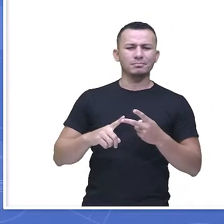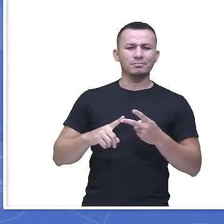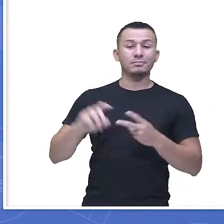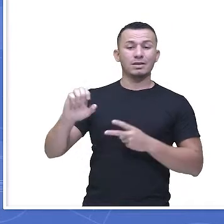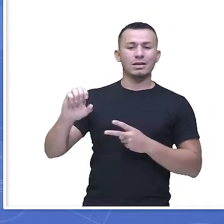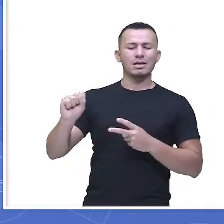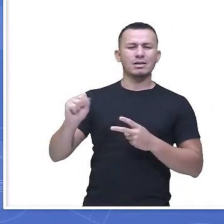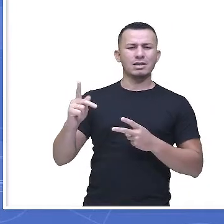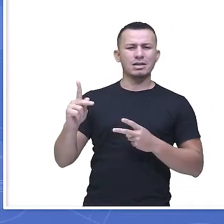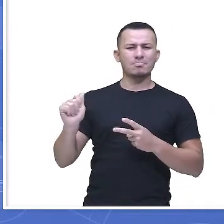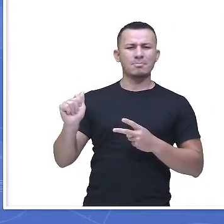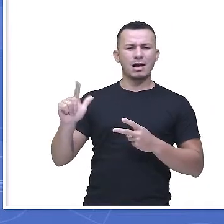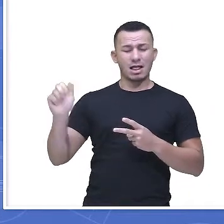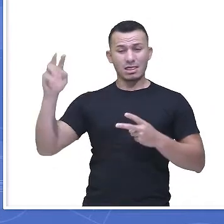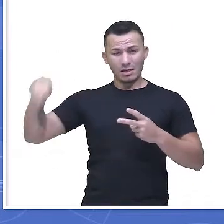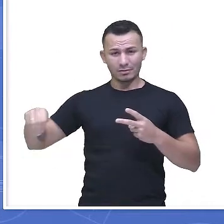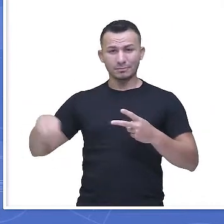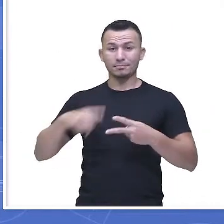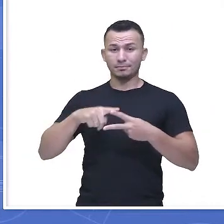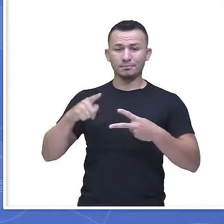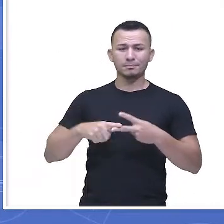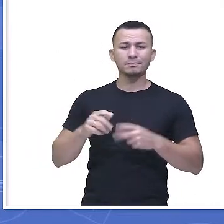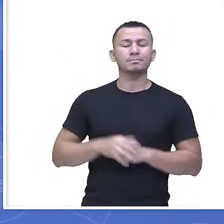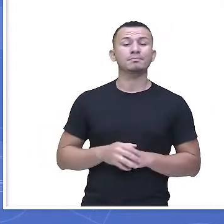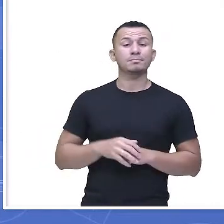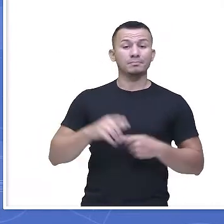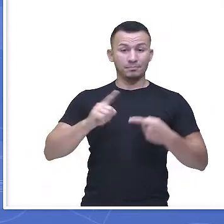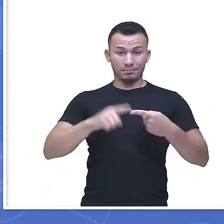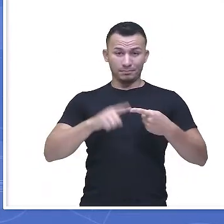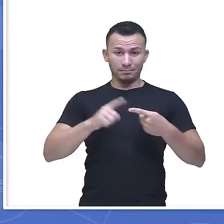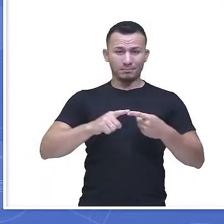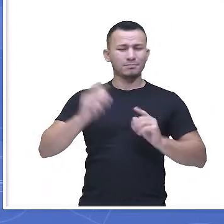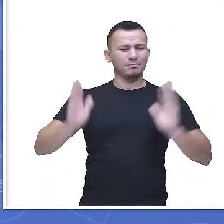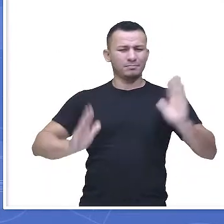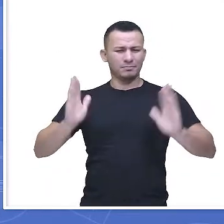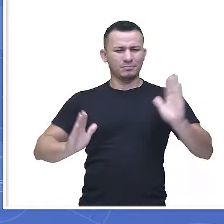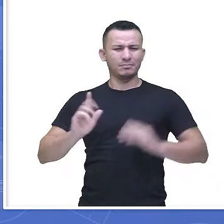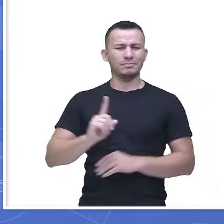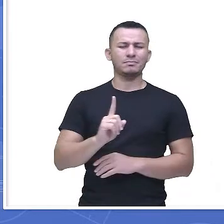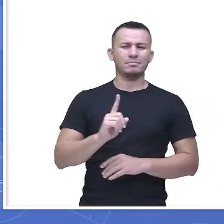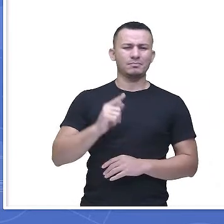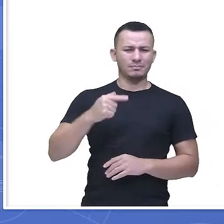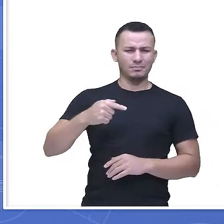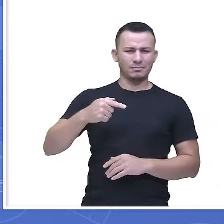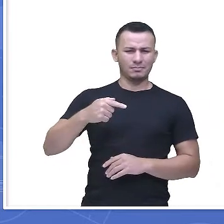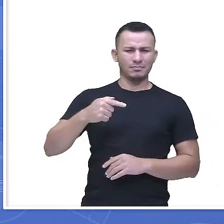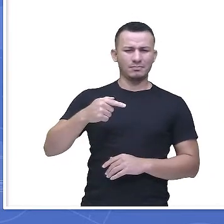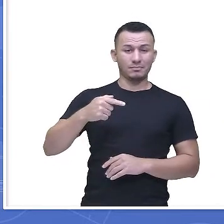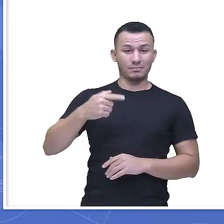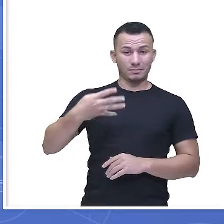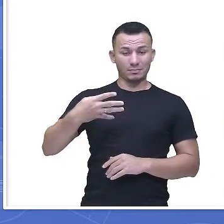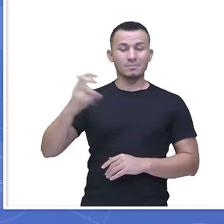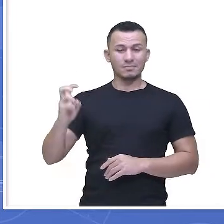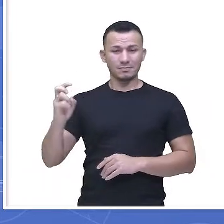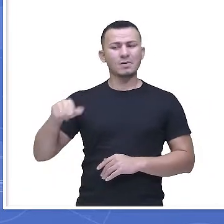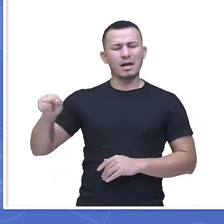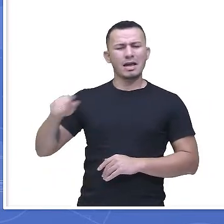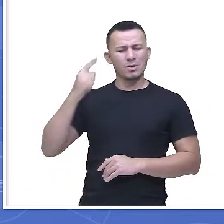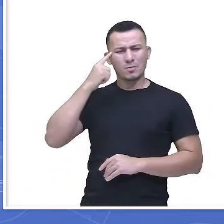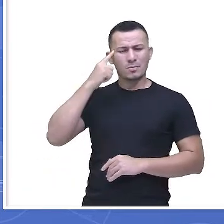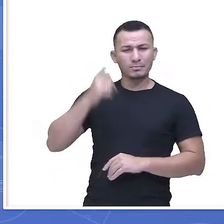cientista John Needham realizou vários experimentos em que submetia à fervura